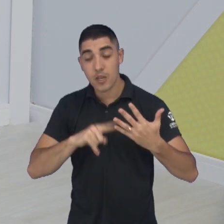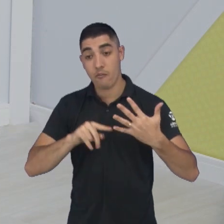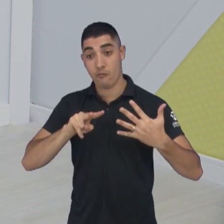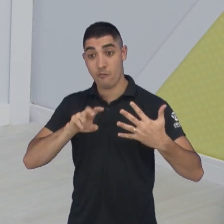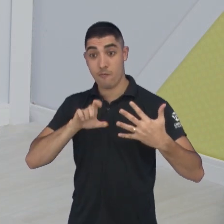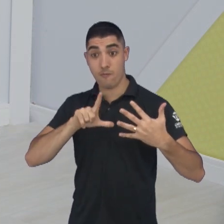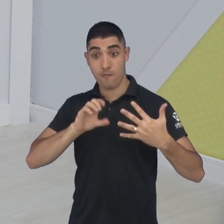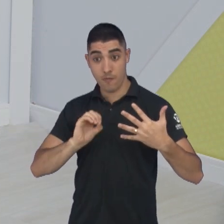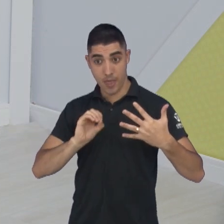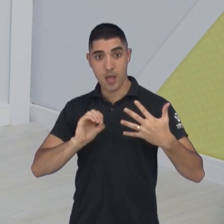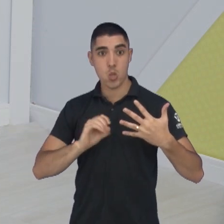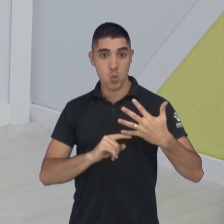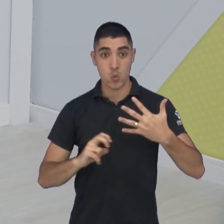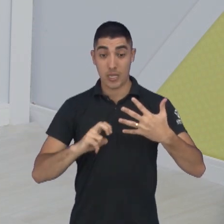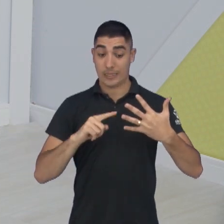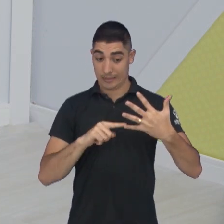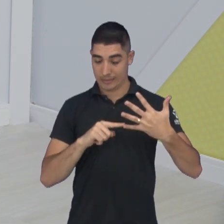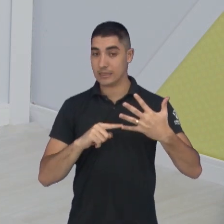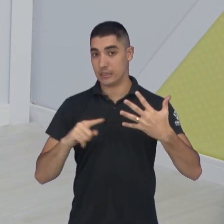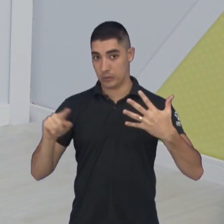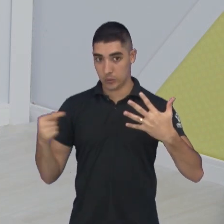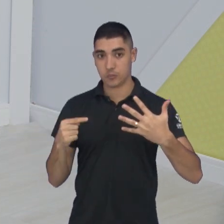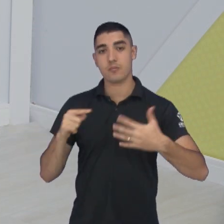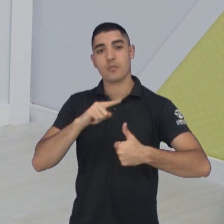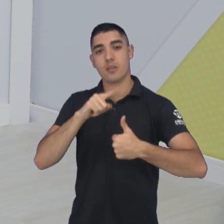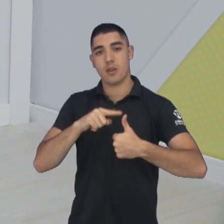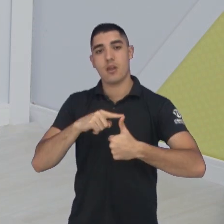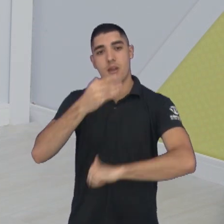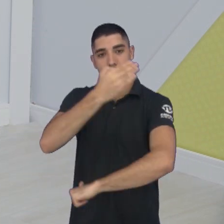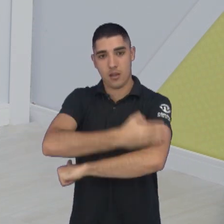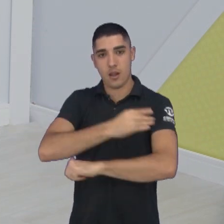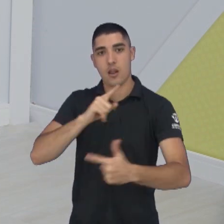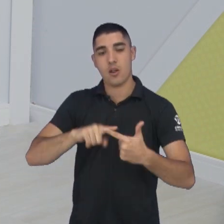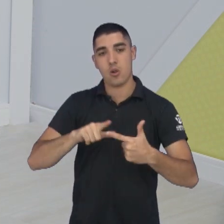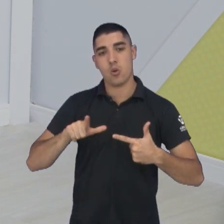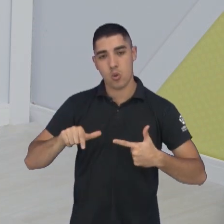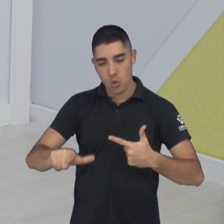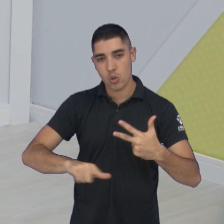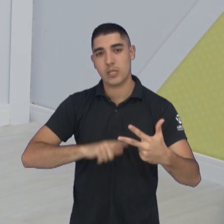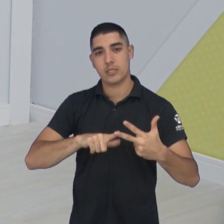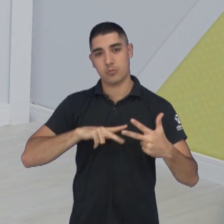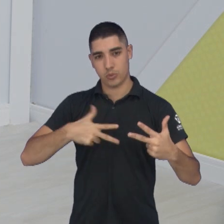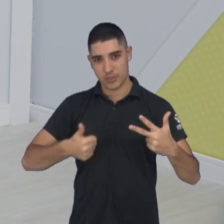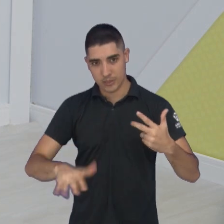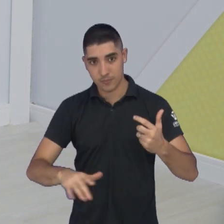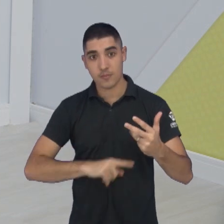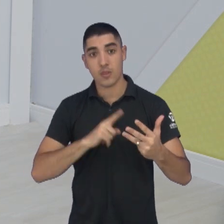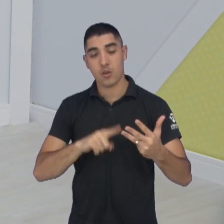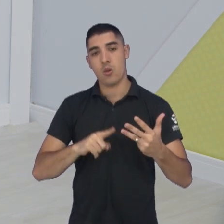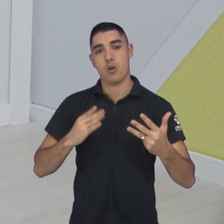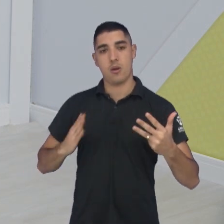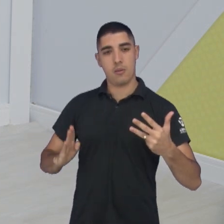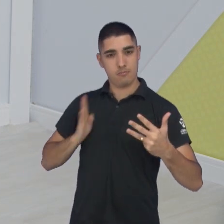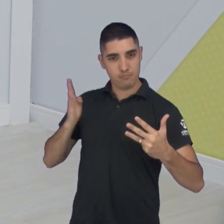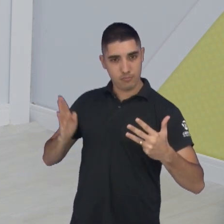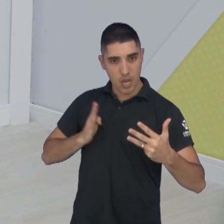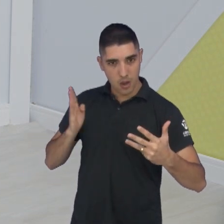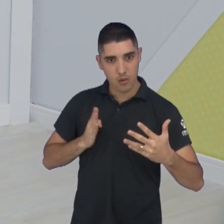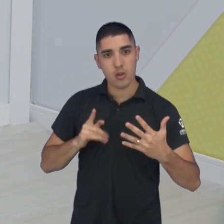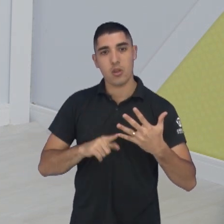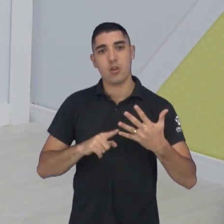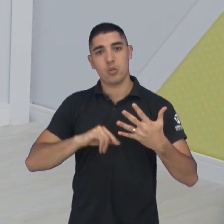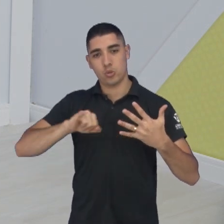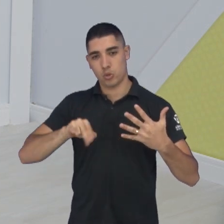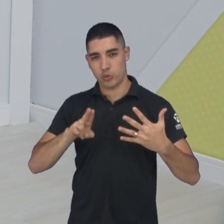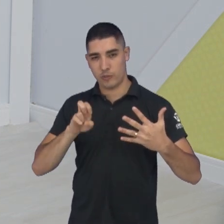5ª posição, próximo adversário do São José. Rio Claro, Noroeste, Santista, vira a tabela. Oeste, Juventus, Linense, Taubaté caiu uma